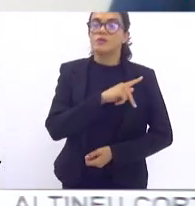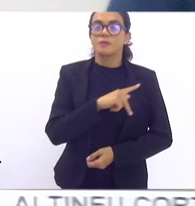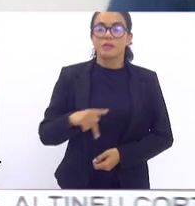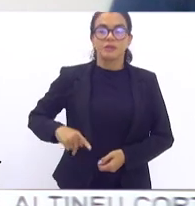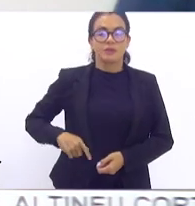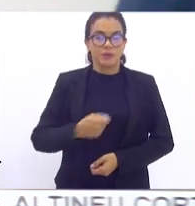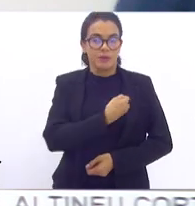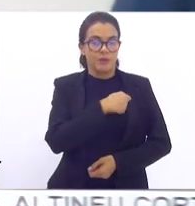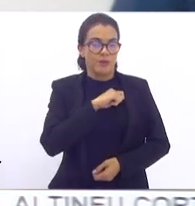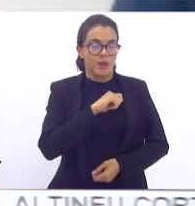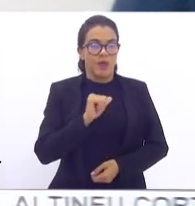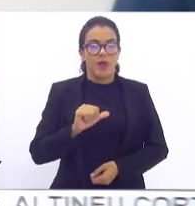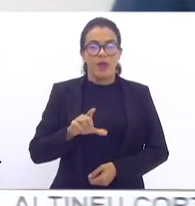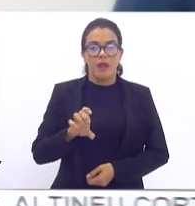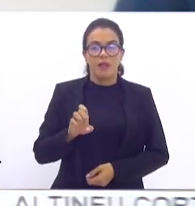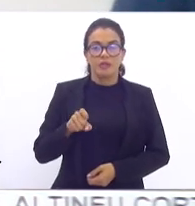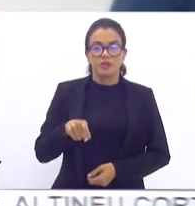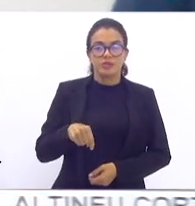Alexandre Melo